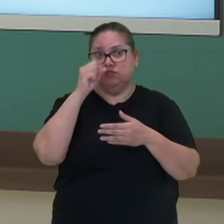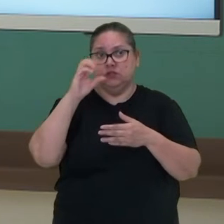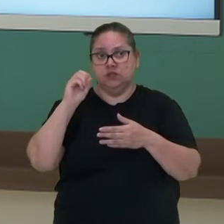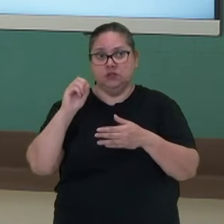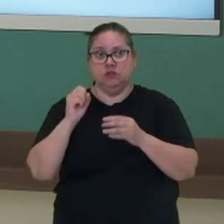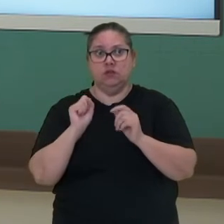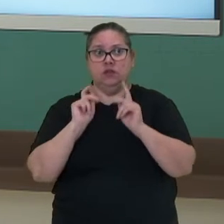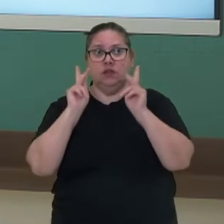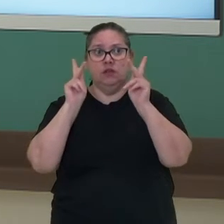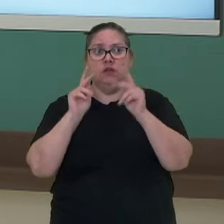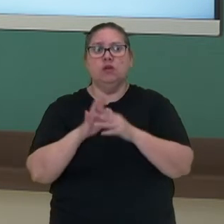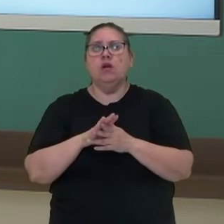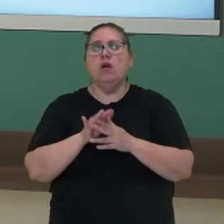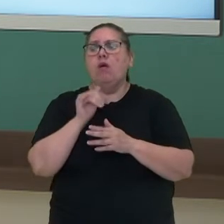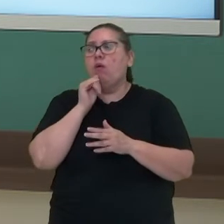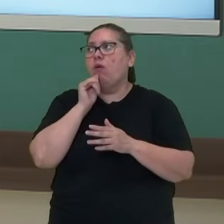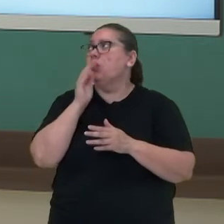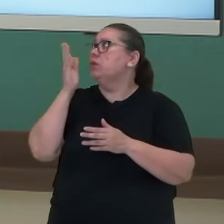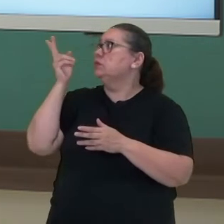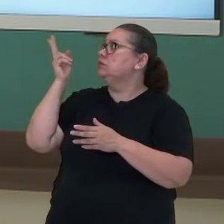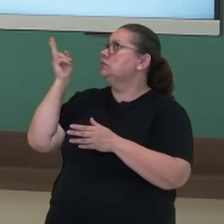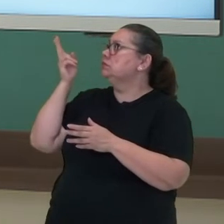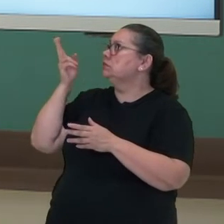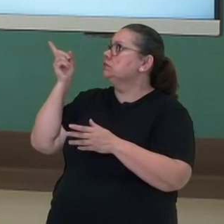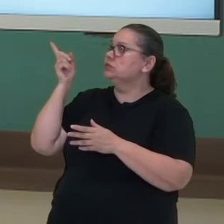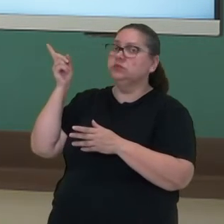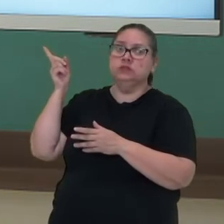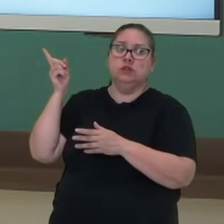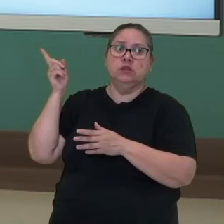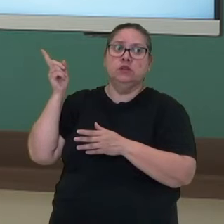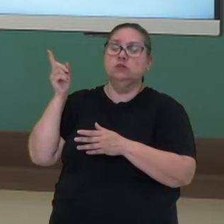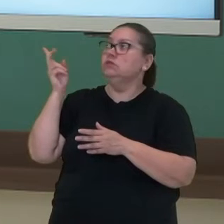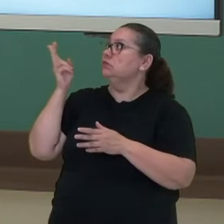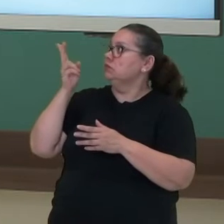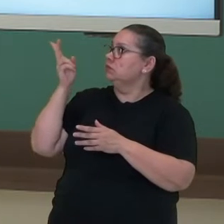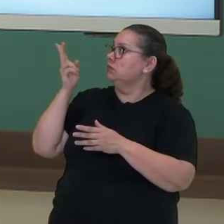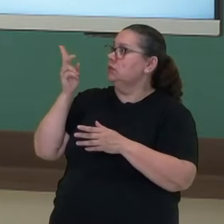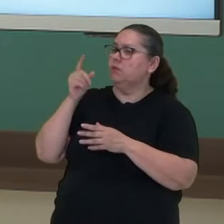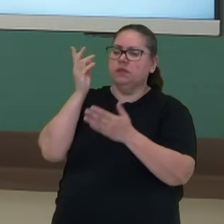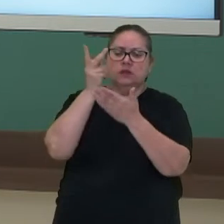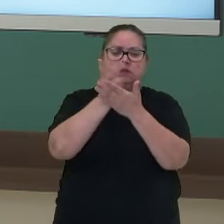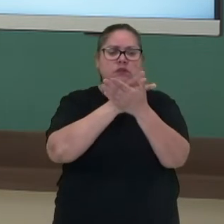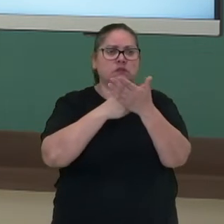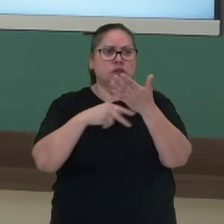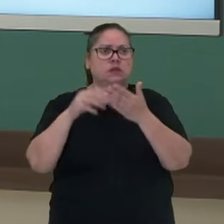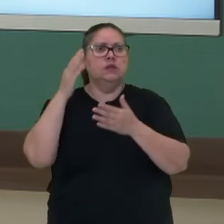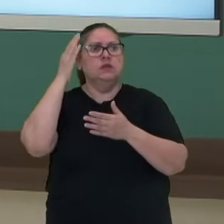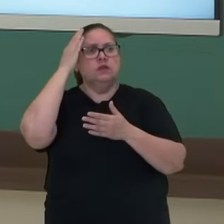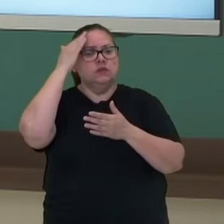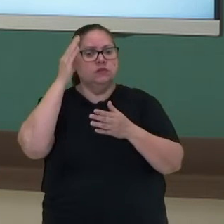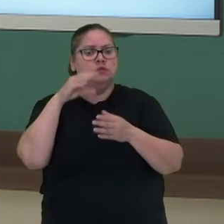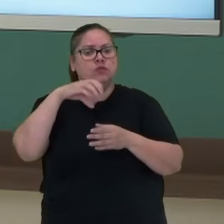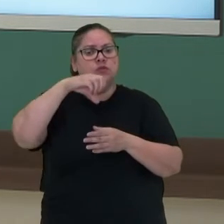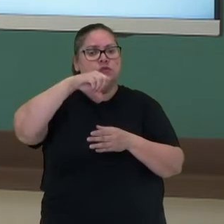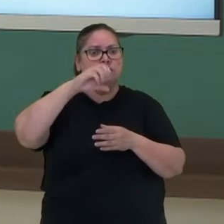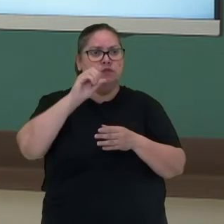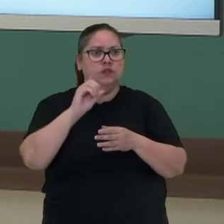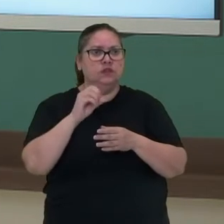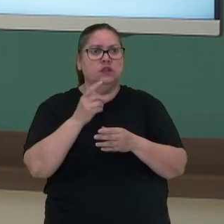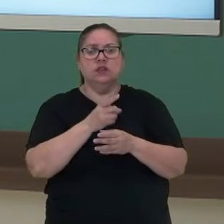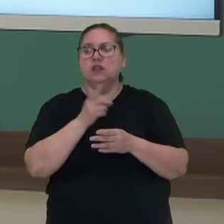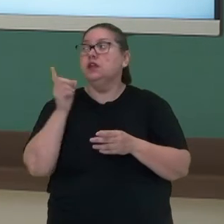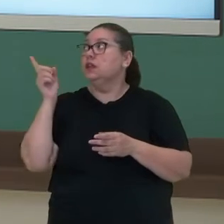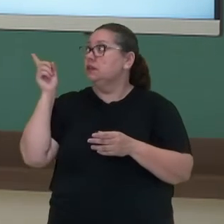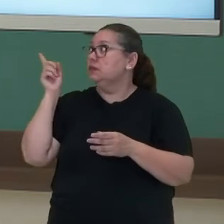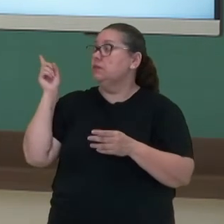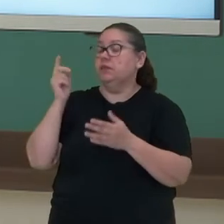graus, ok? Olha os exemplos aqui, ó. Eu tenho esse ângulo, pelo desenho eu sei que eles estão formando 90 graus. E esse